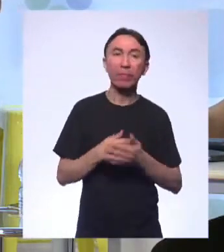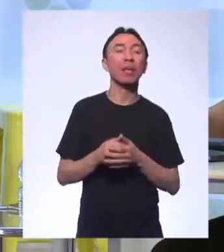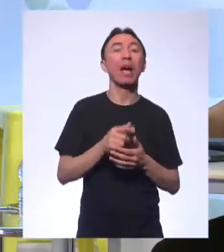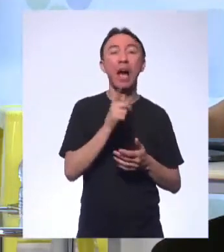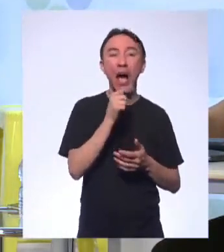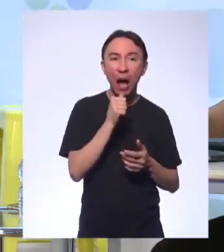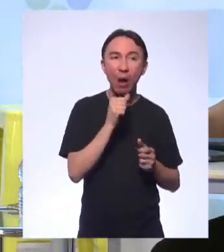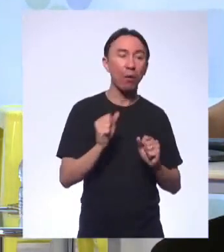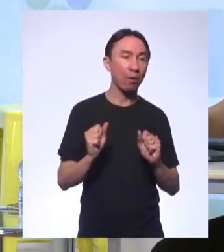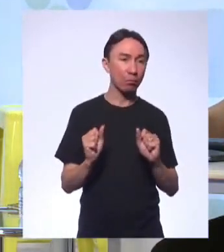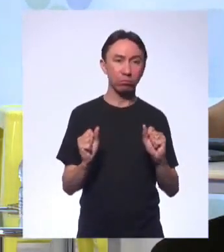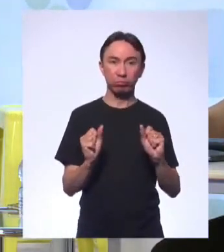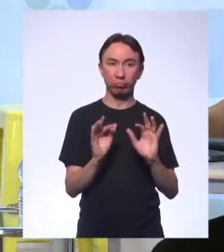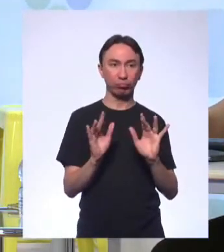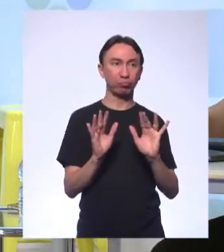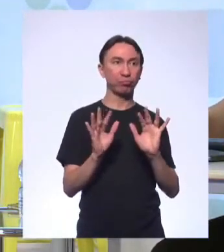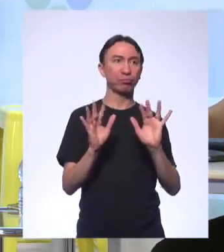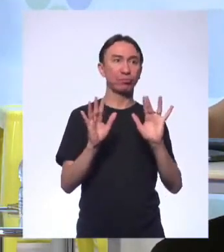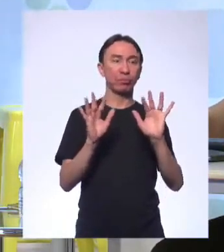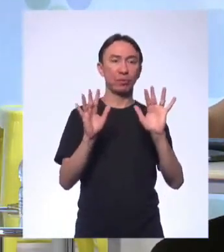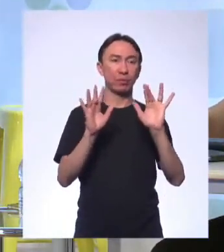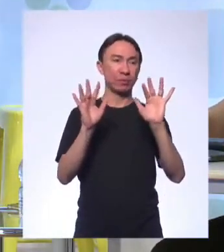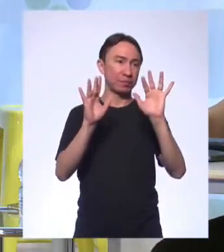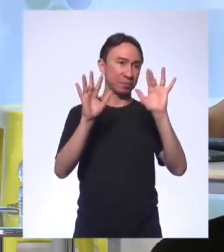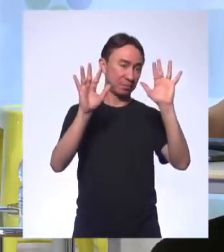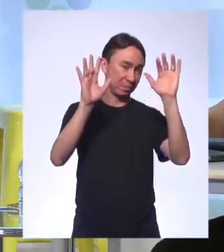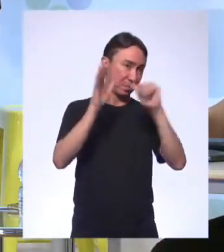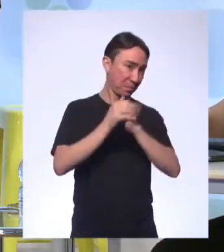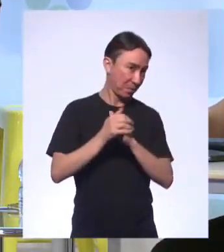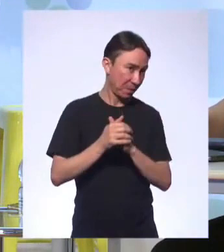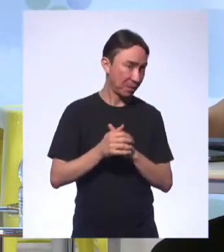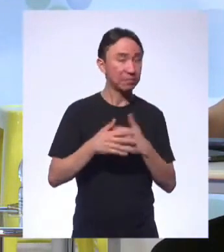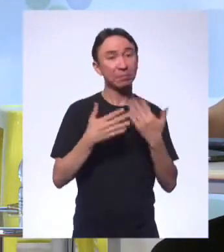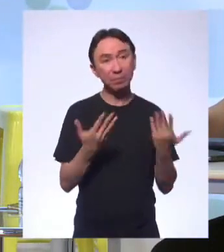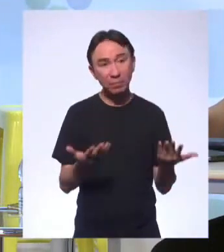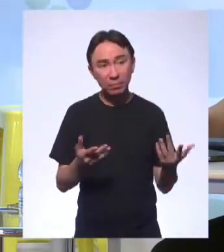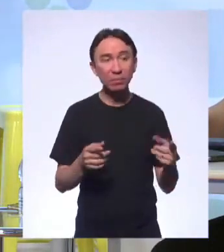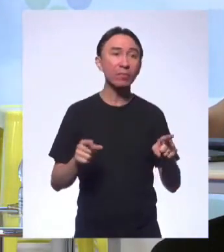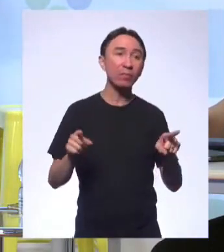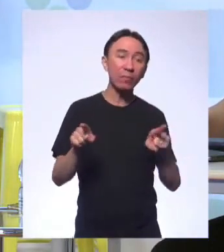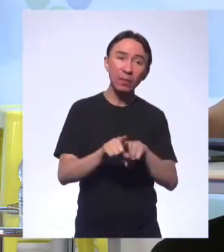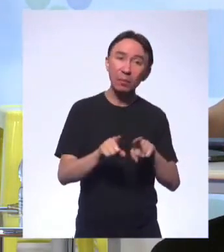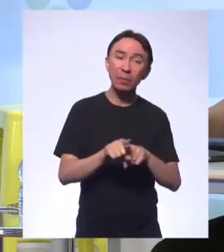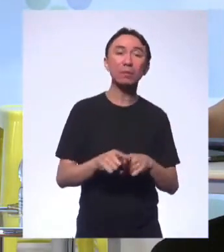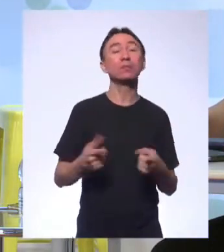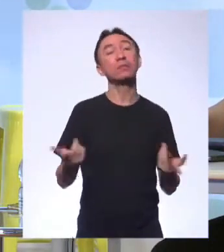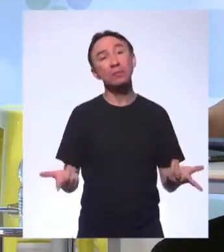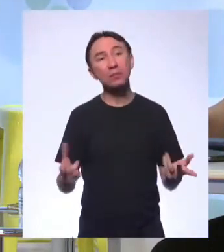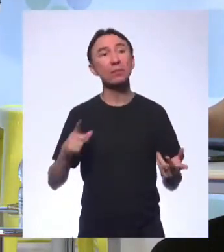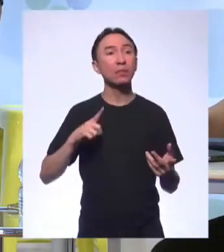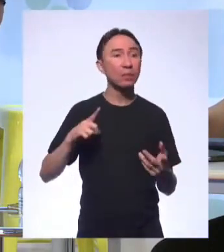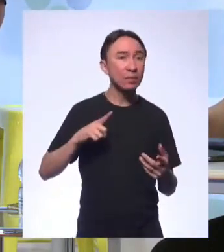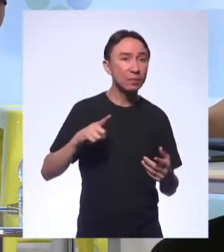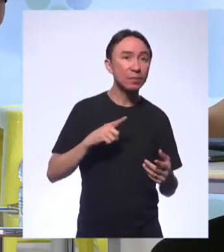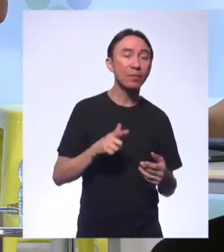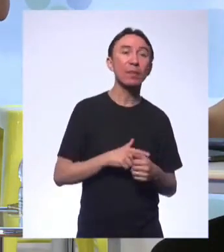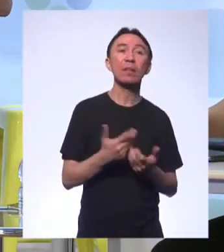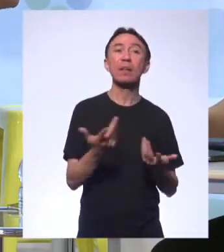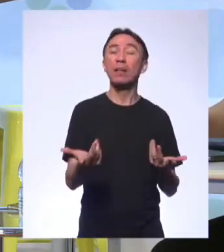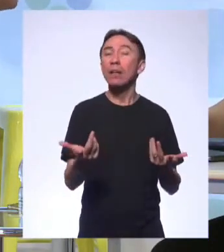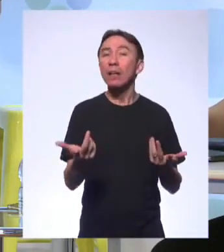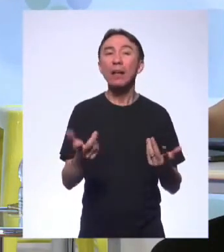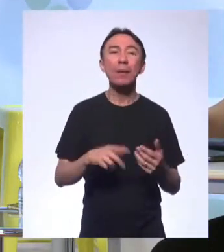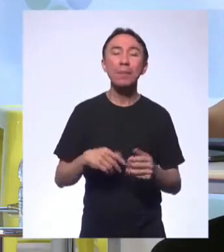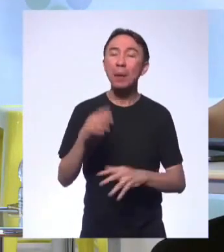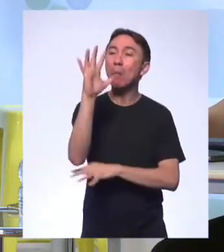E que nós temos aqui a evotranspiração, que é a evaporação da água e também a transpiração das